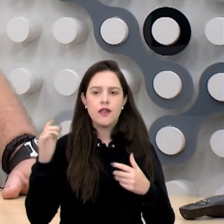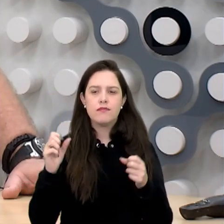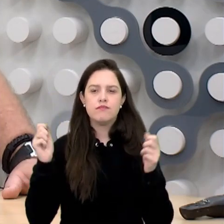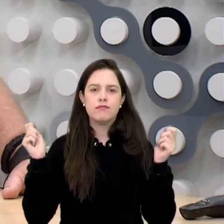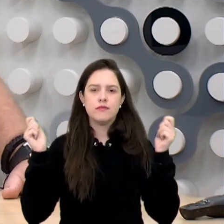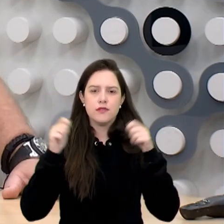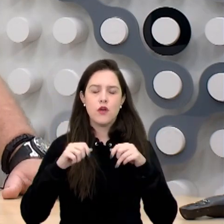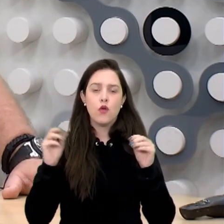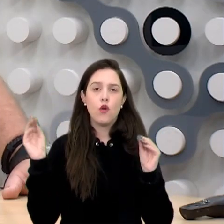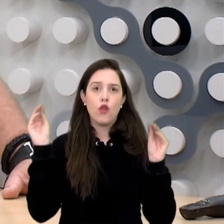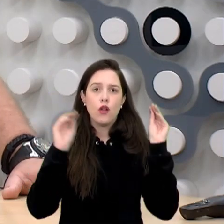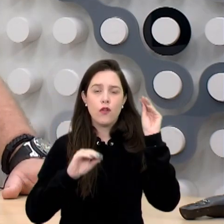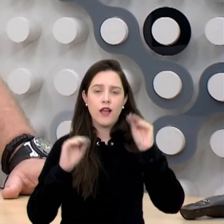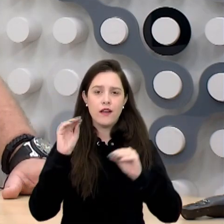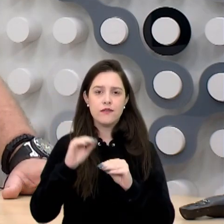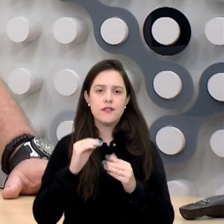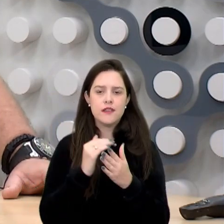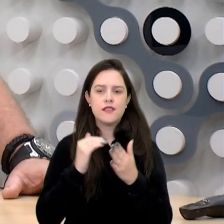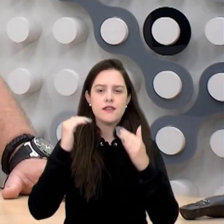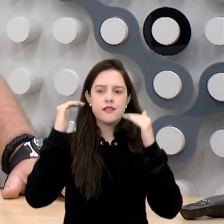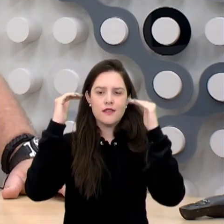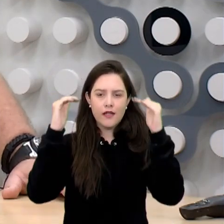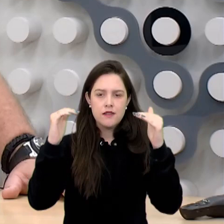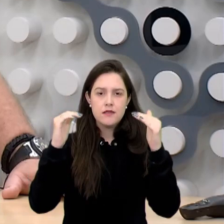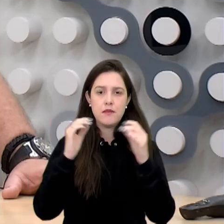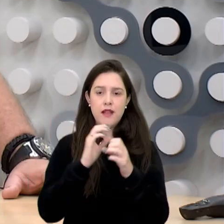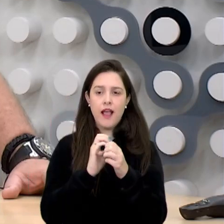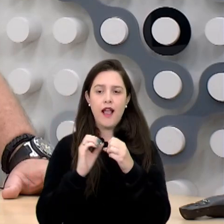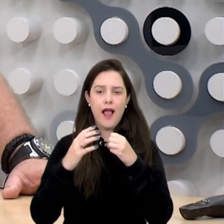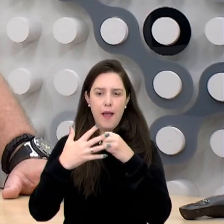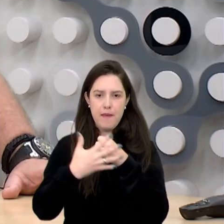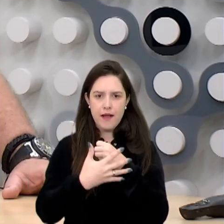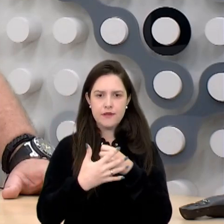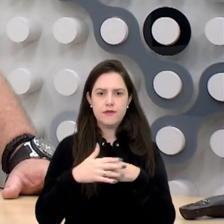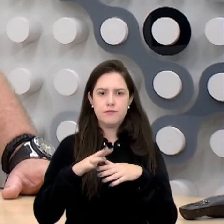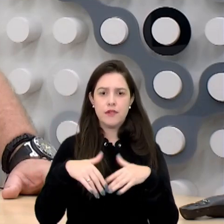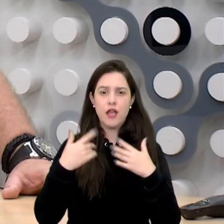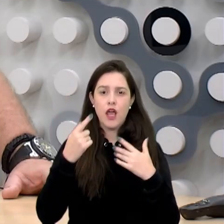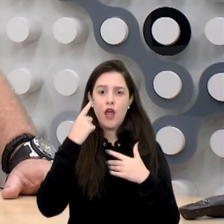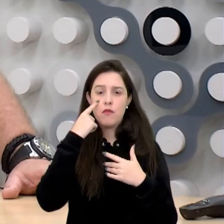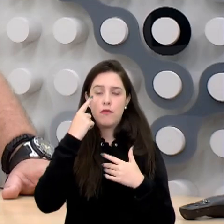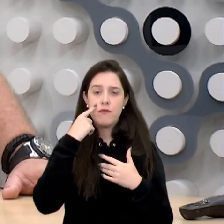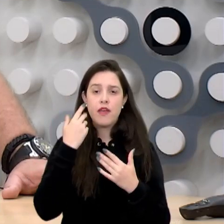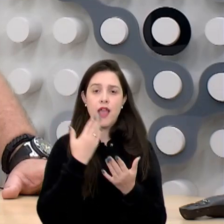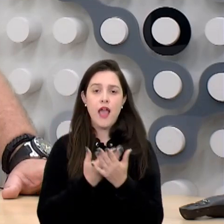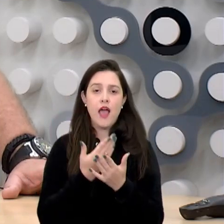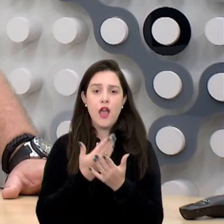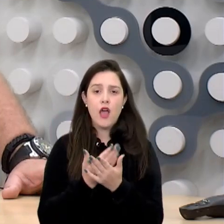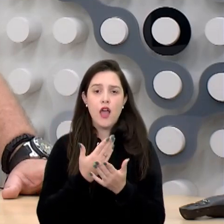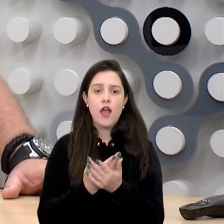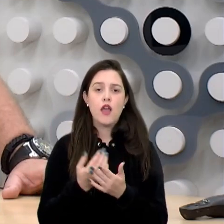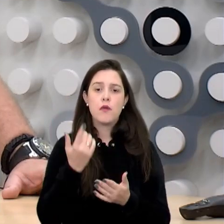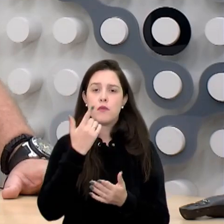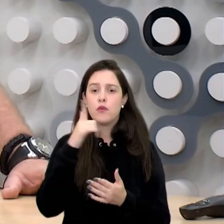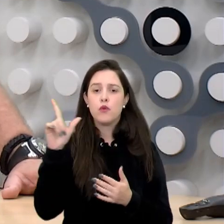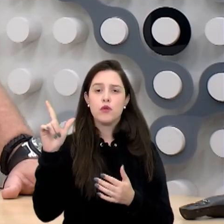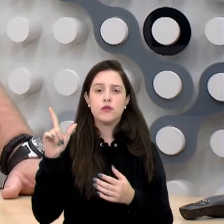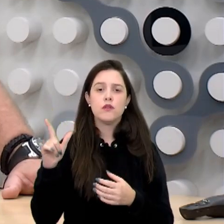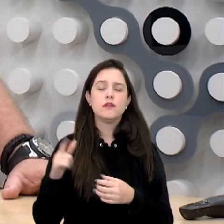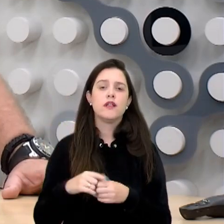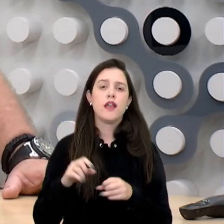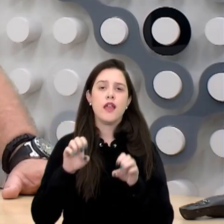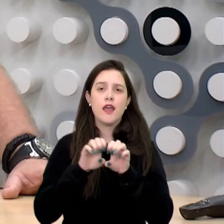que são colocadas em cima aí dessas camadas. Vamos dar sequência aí à aula, né? Vamos ver uma outra imagem da